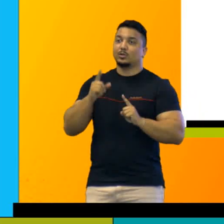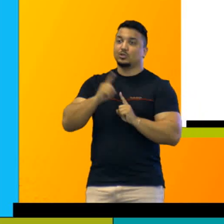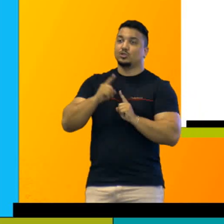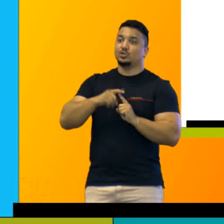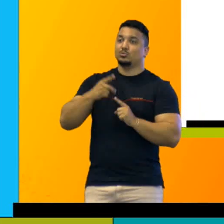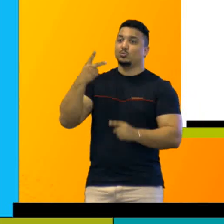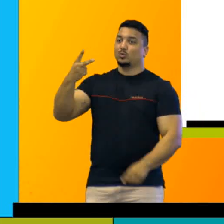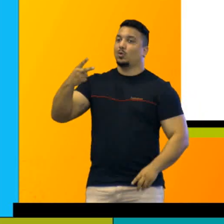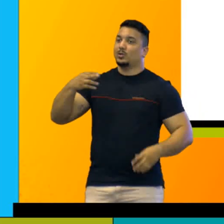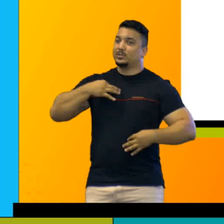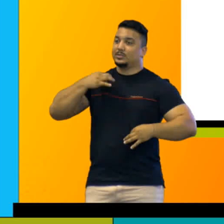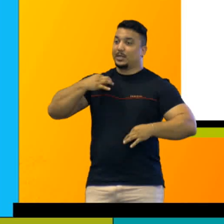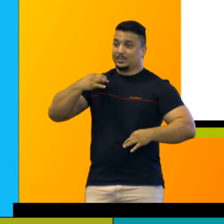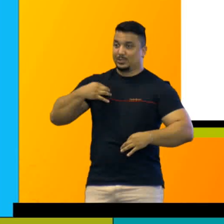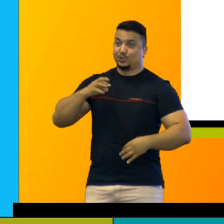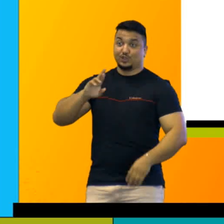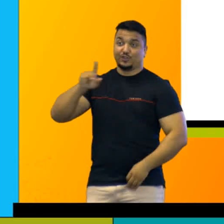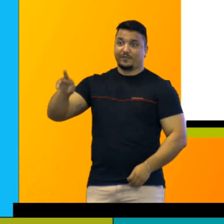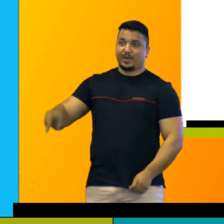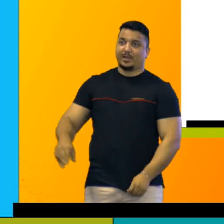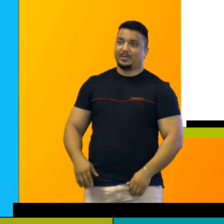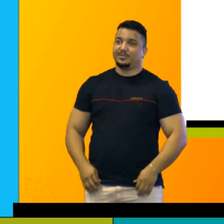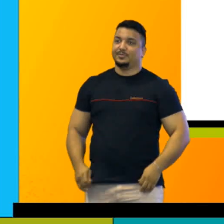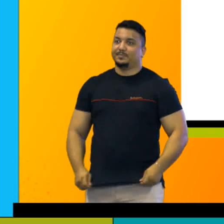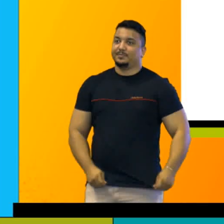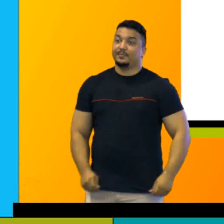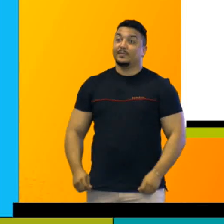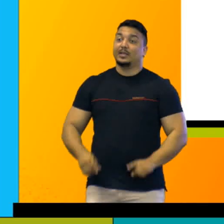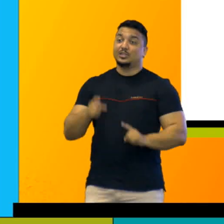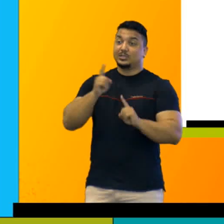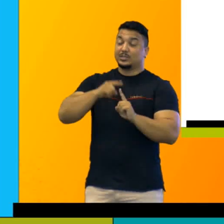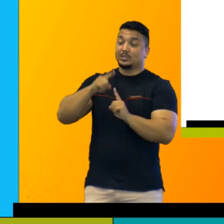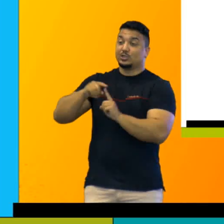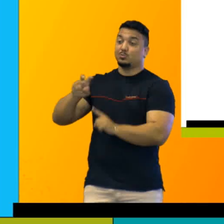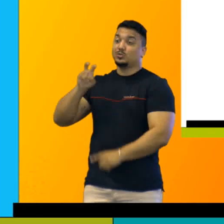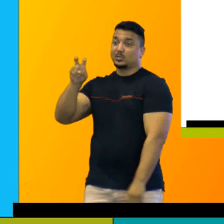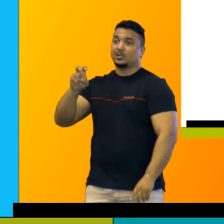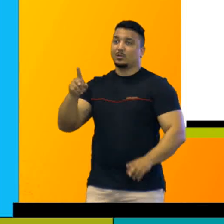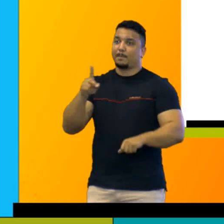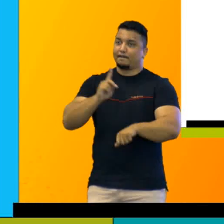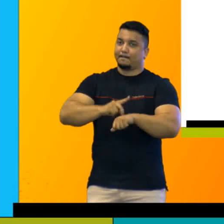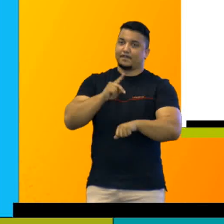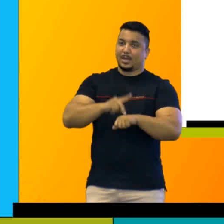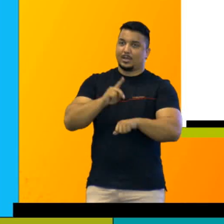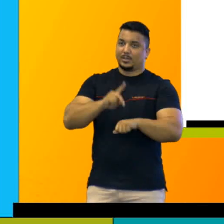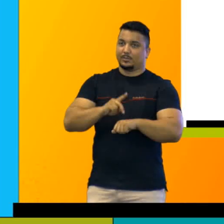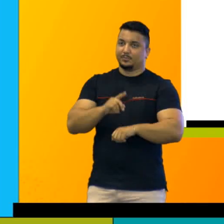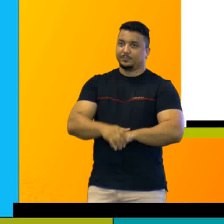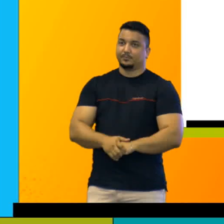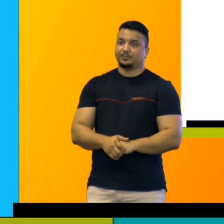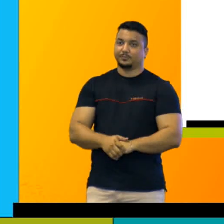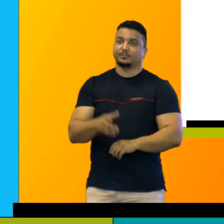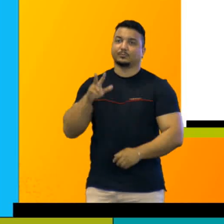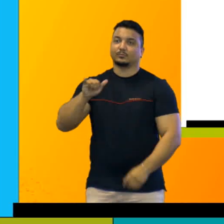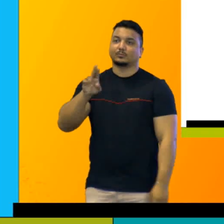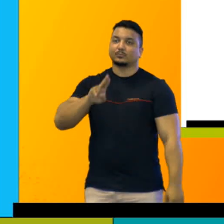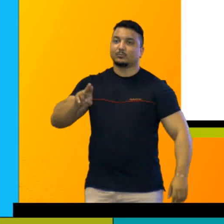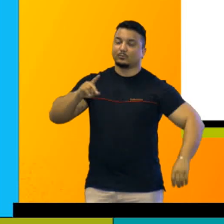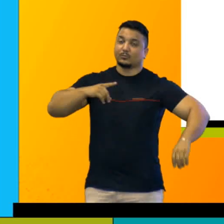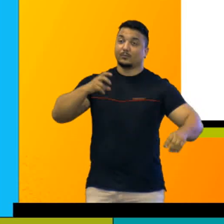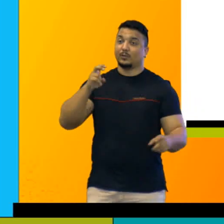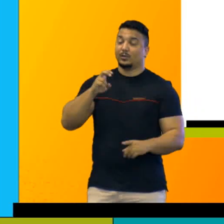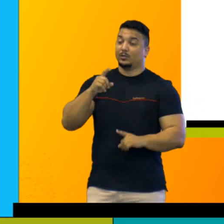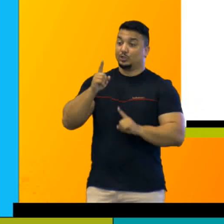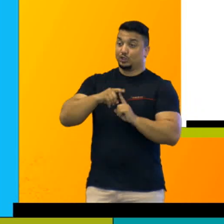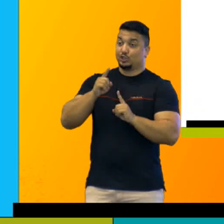de tecidos diferentes e 5 tipos distintos de pedras ornamentais. Ele vai usar 2 tipos